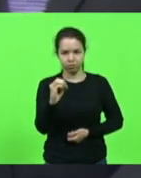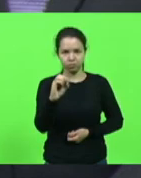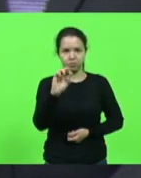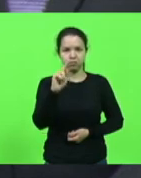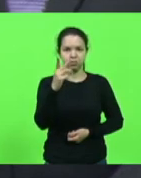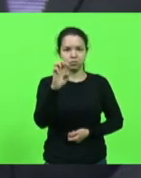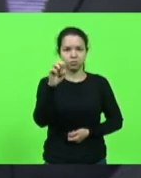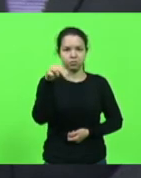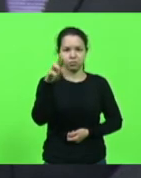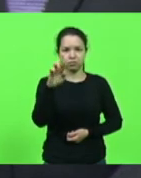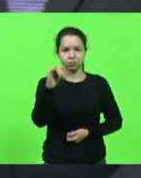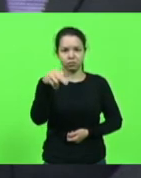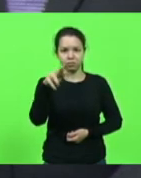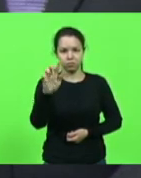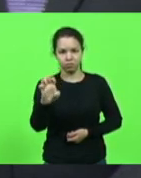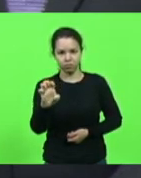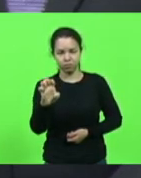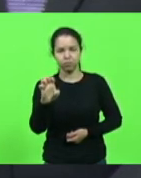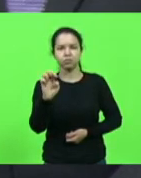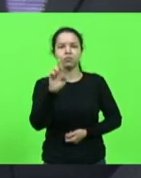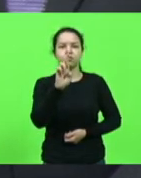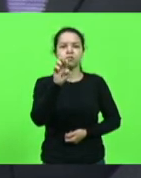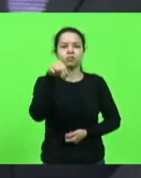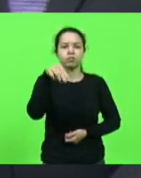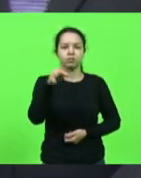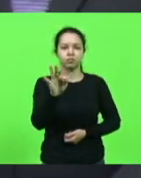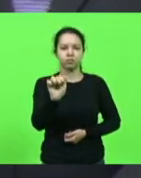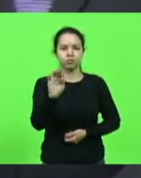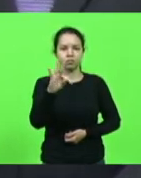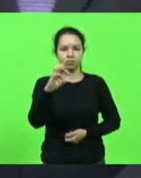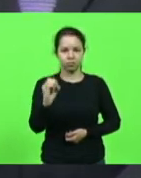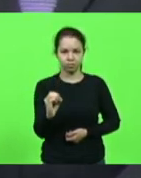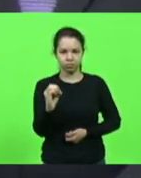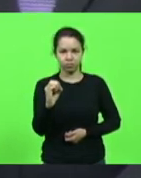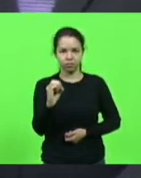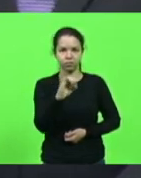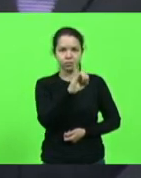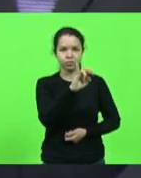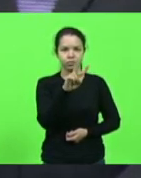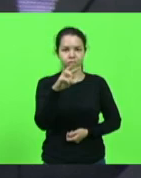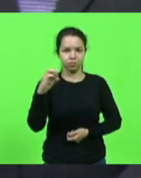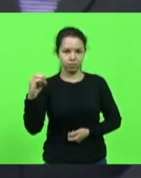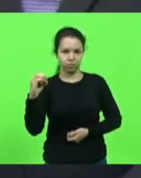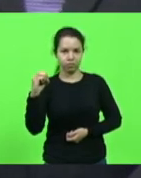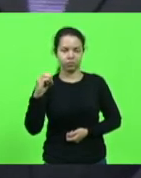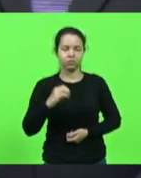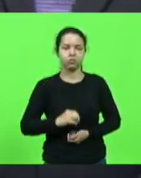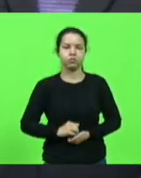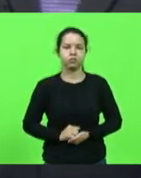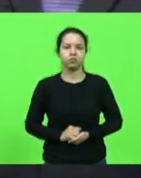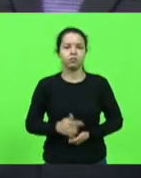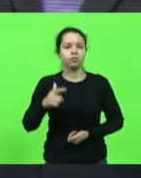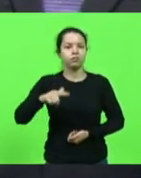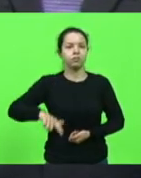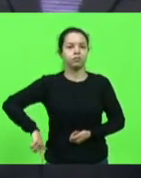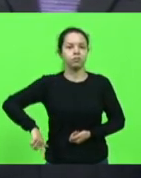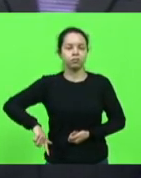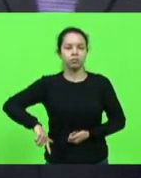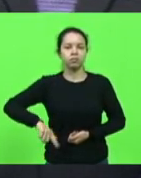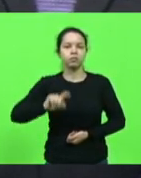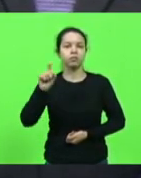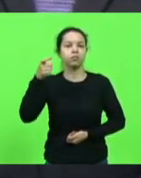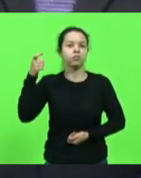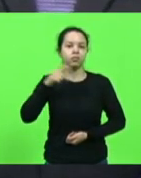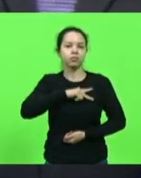Boatê, Renato Barbosa, Ivo Daquino Fonseca e o ex-presidente